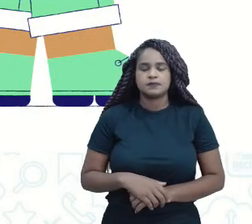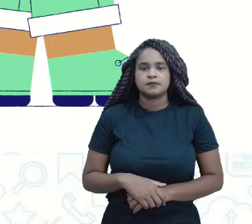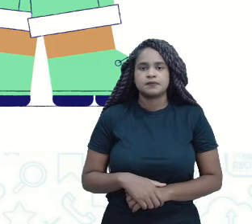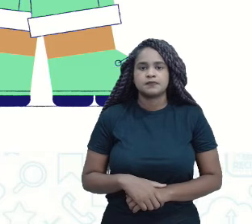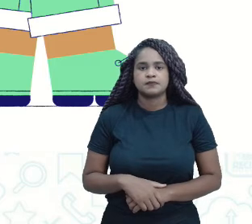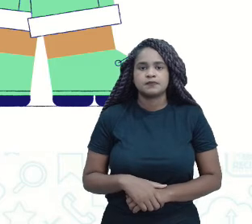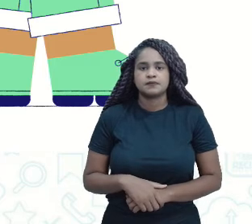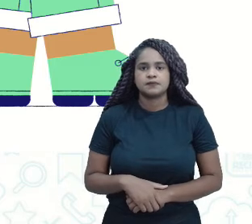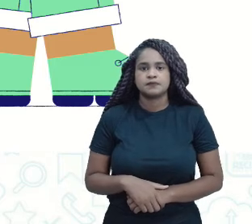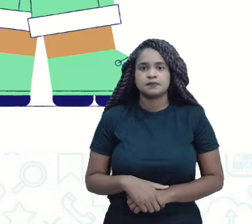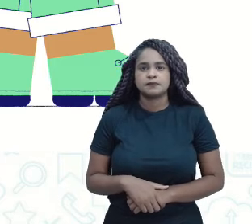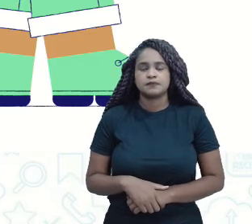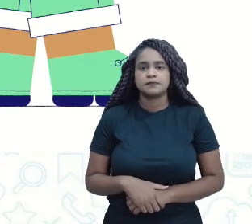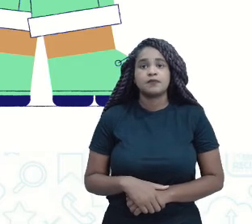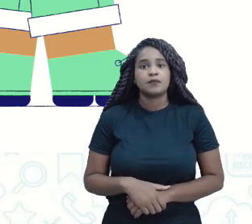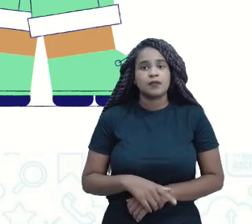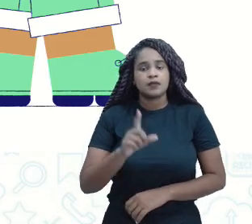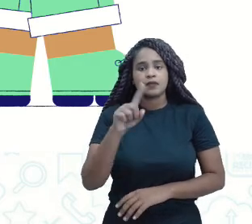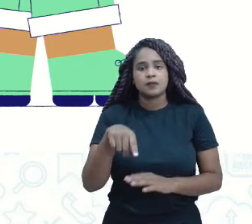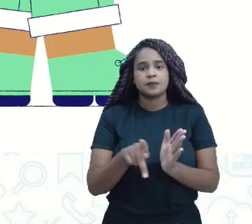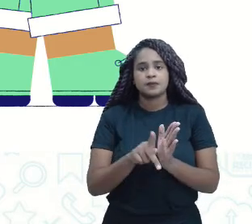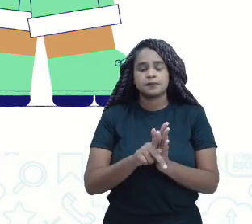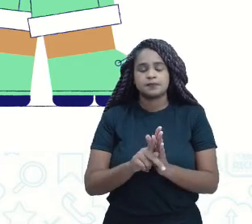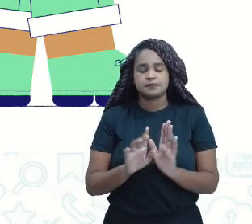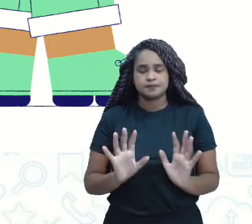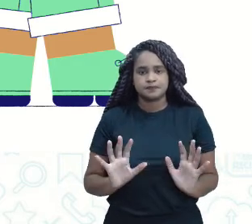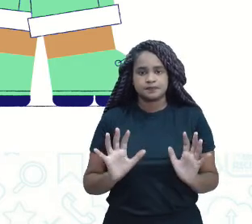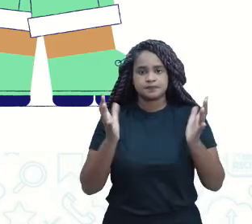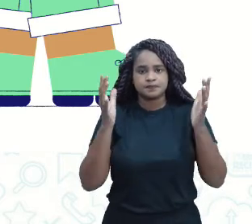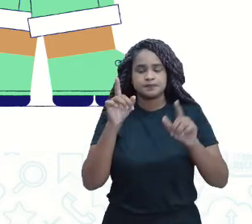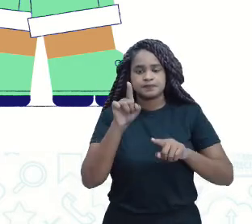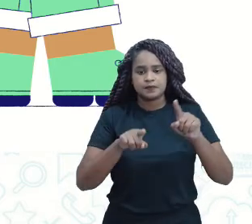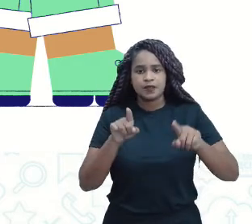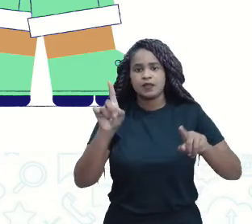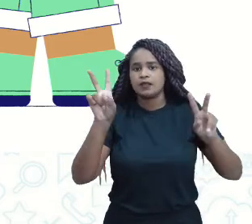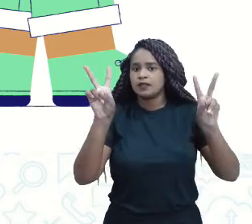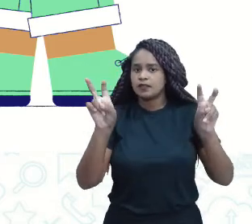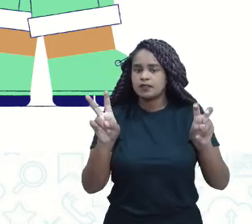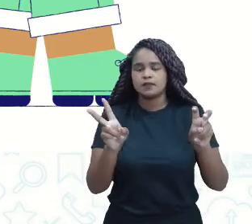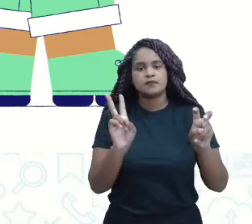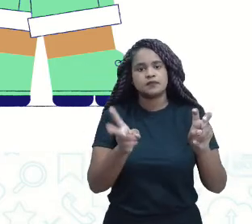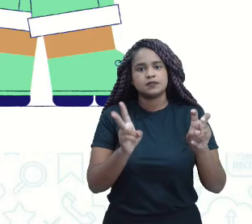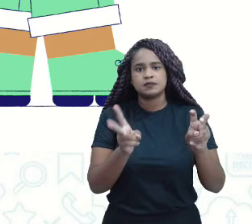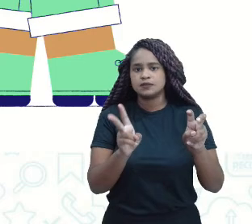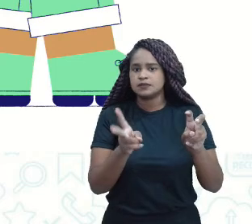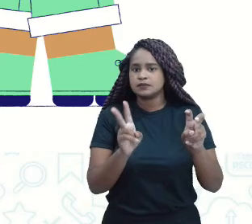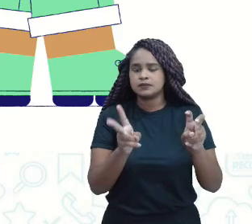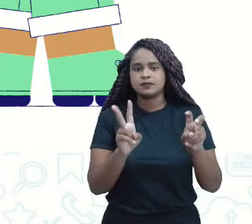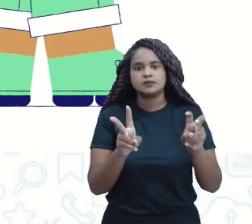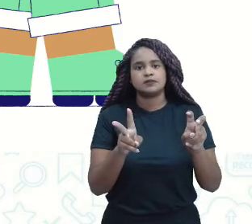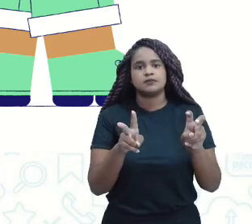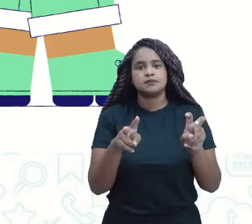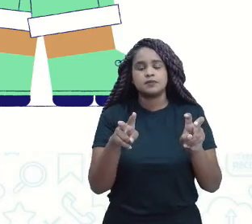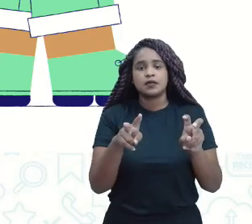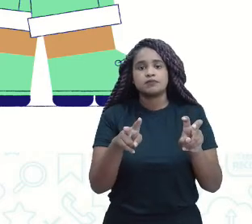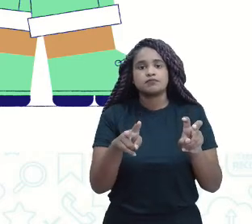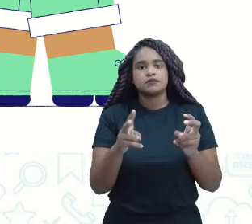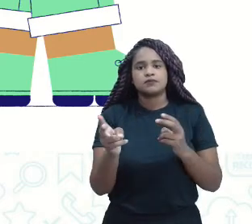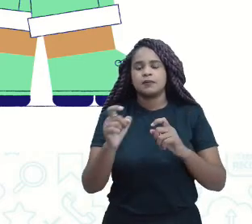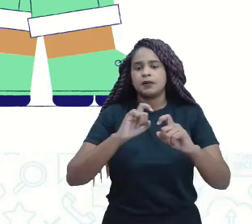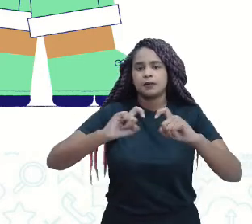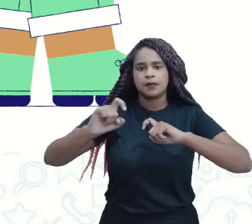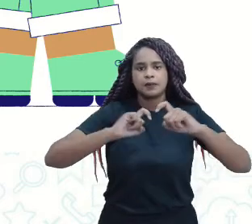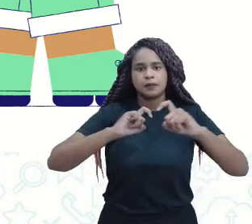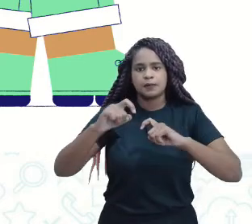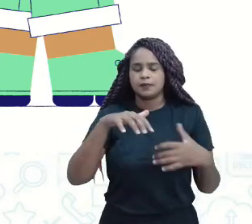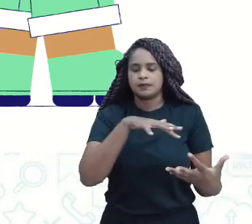vai entender, né, as alterações climáticas têm sido um tema recorrente na agenda internacional, com a crise climática ficando